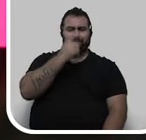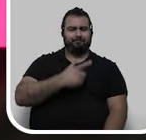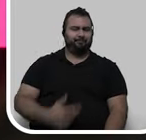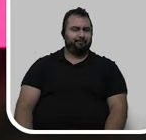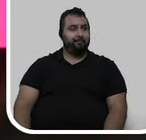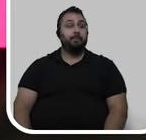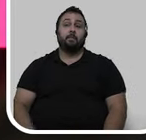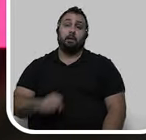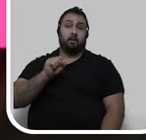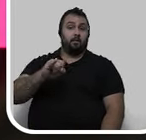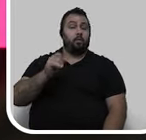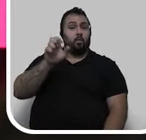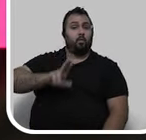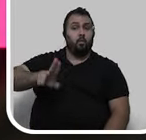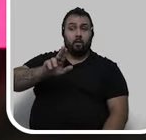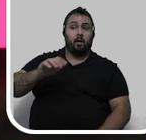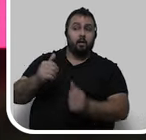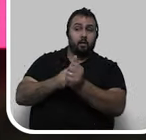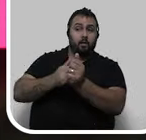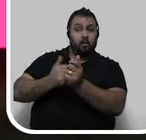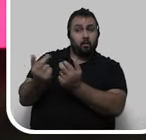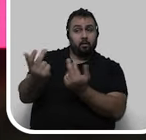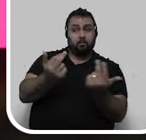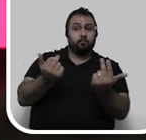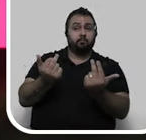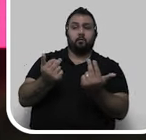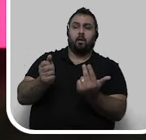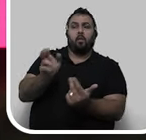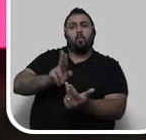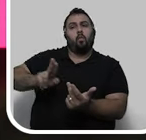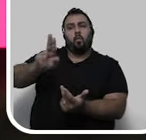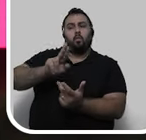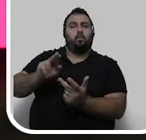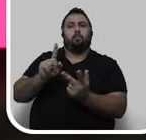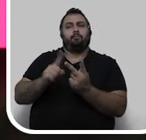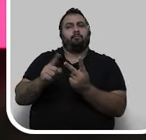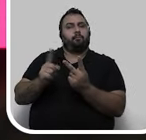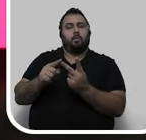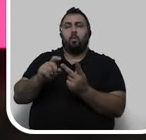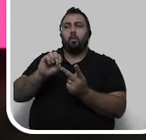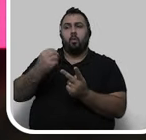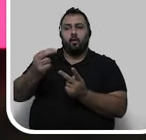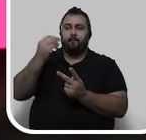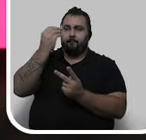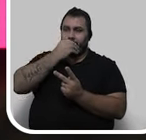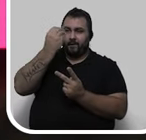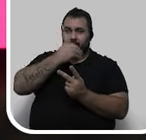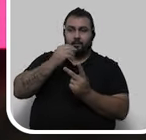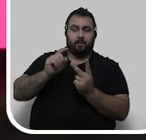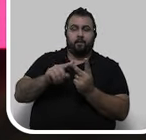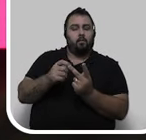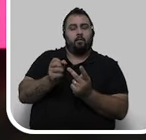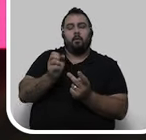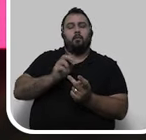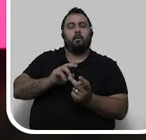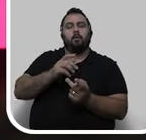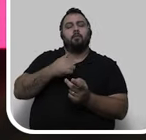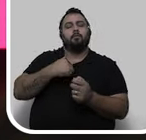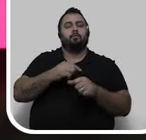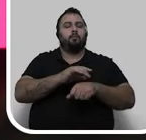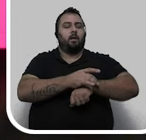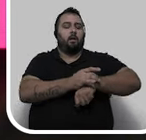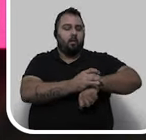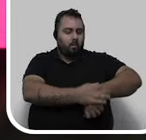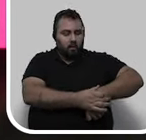Se reaproveita a senha, ou se tem senha um pouco mais fraca, usa o segundo fator de autenticação. Não dá pra andar com o relógio de ouro fazendo assim à